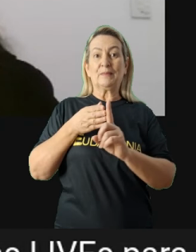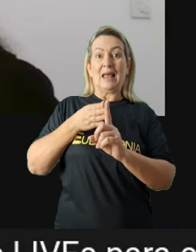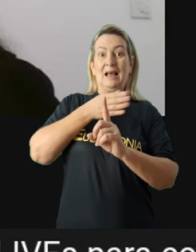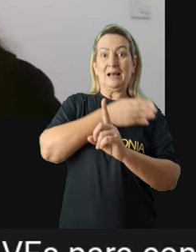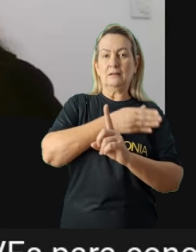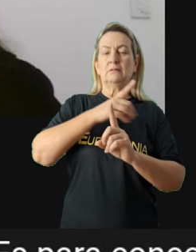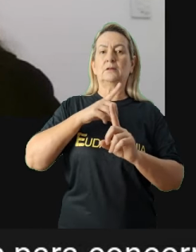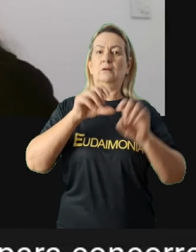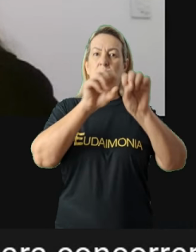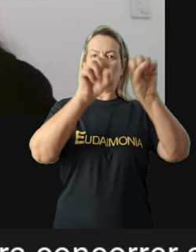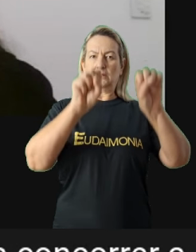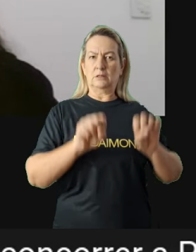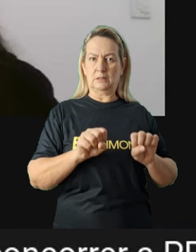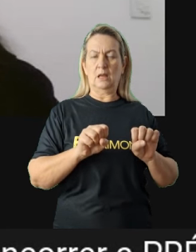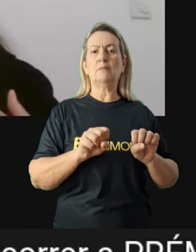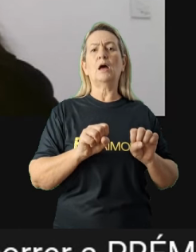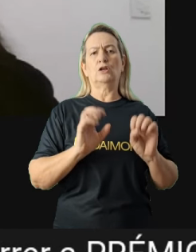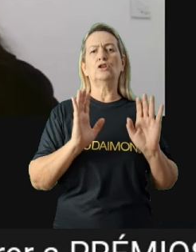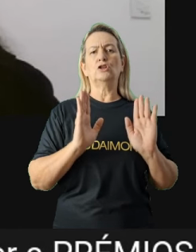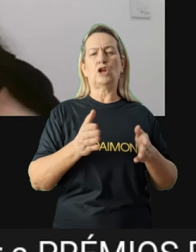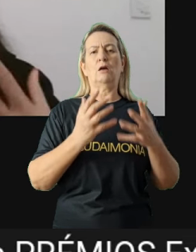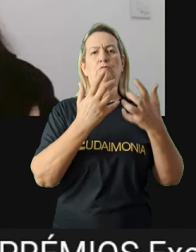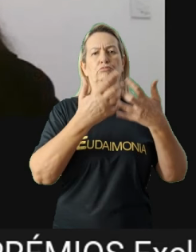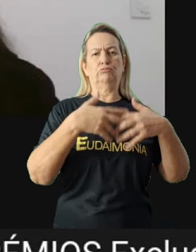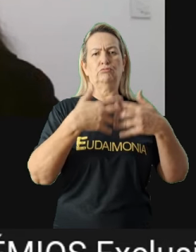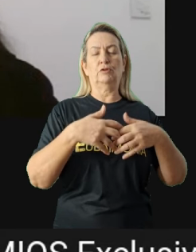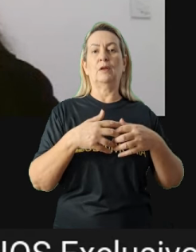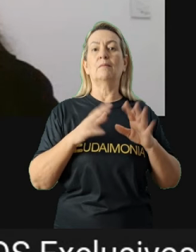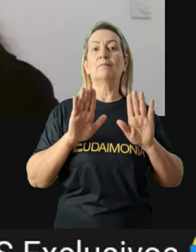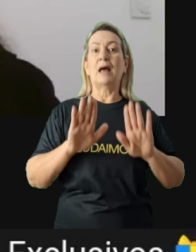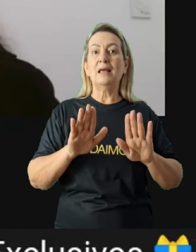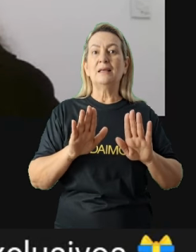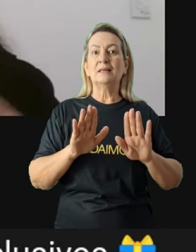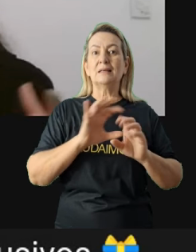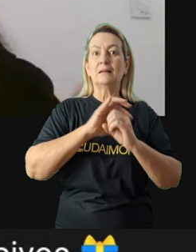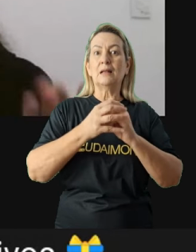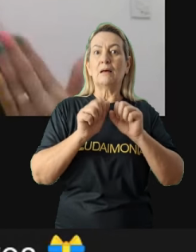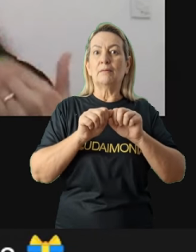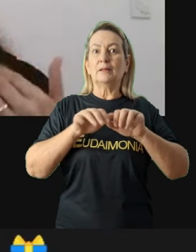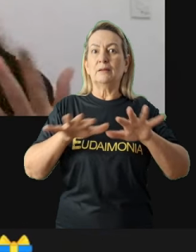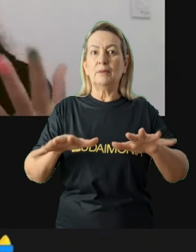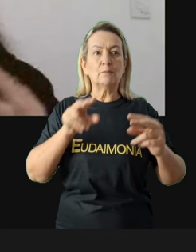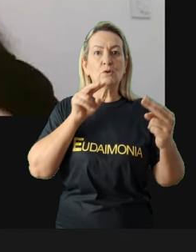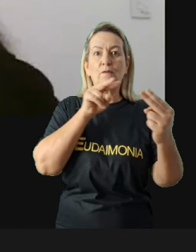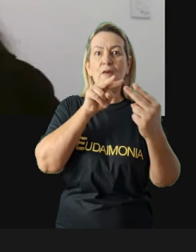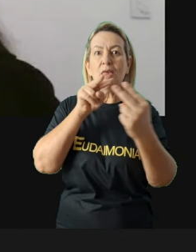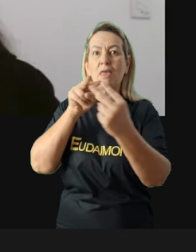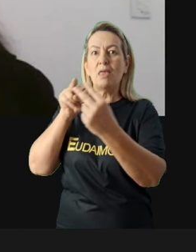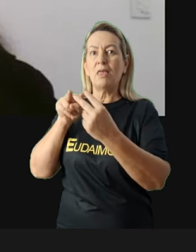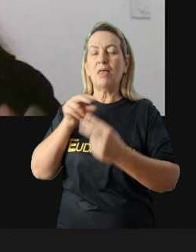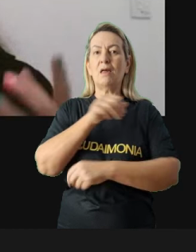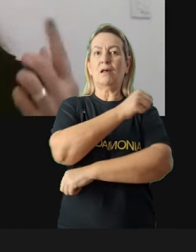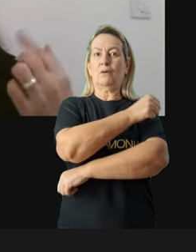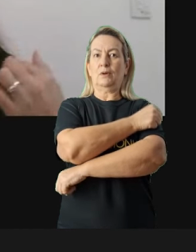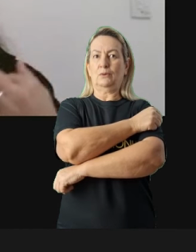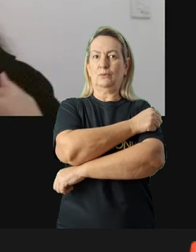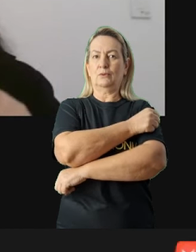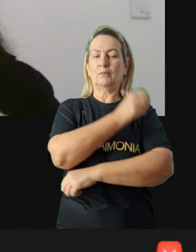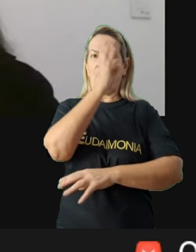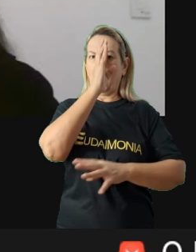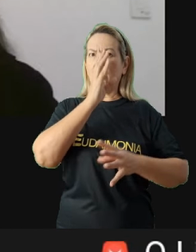rapidamente. Nós já tínhamos um sistema interno que já funcionava e a gente continuou usando com os nossos alunos, só que daí a gente começou a ver os nossos alunos, a